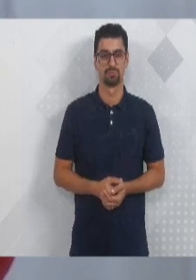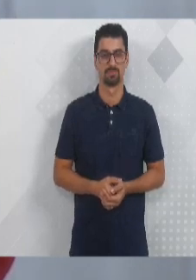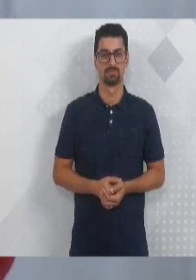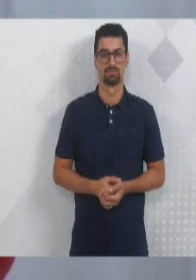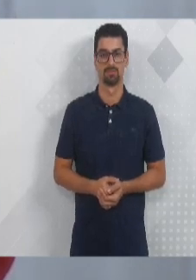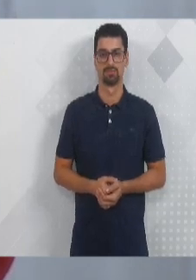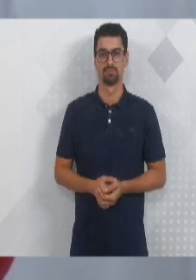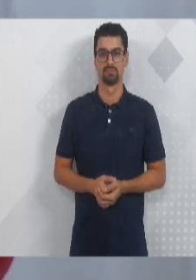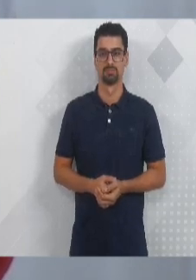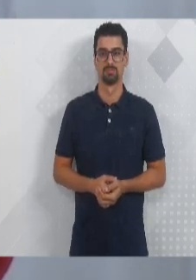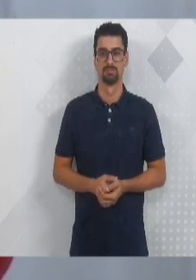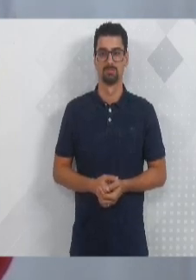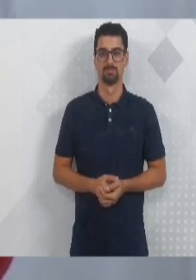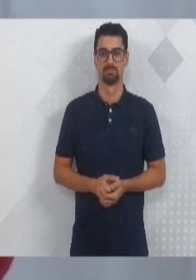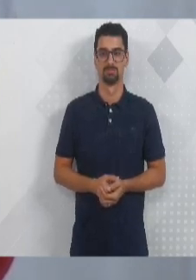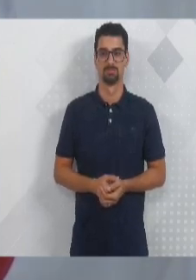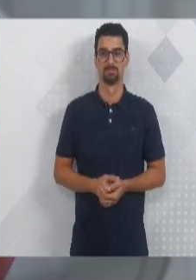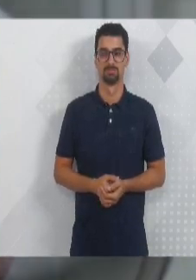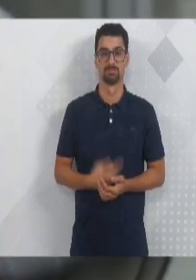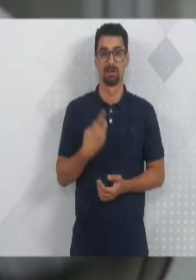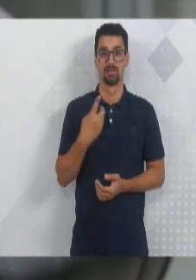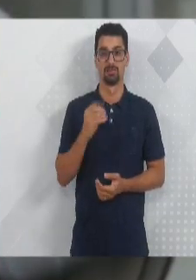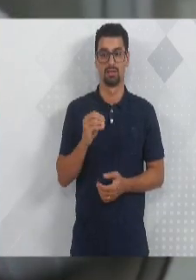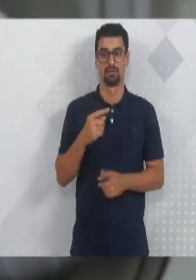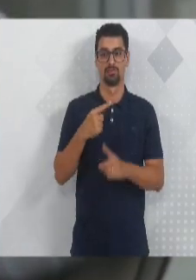você foram 10